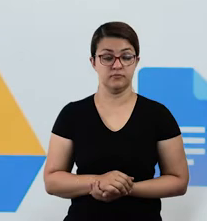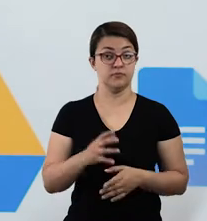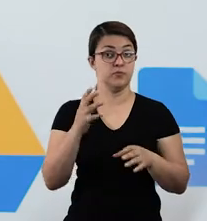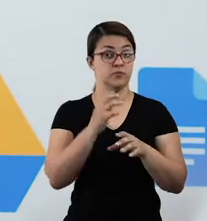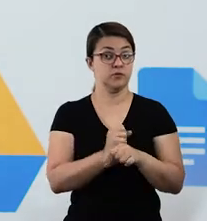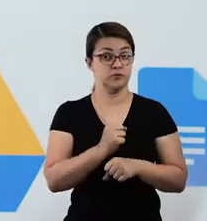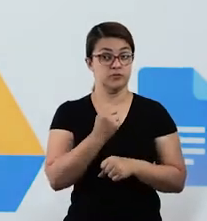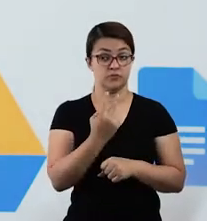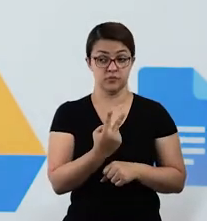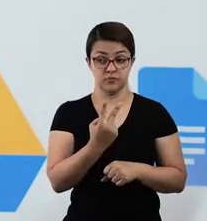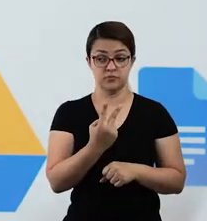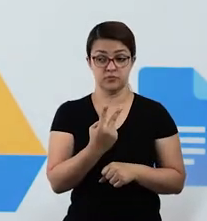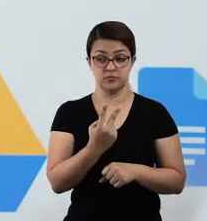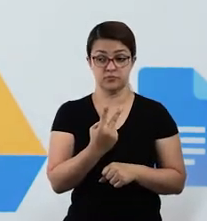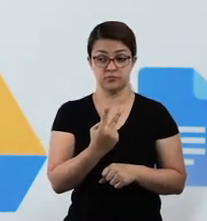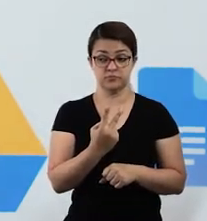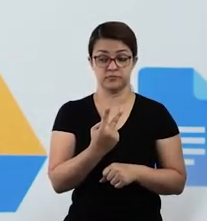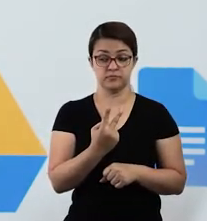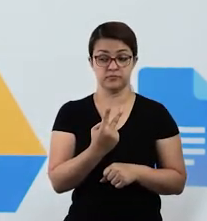2 pontos.